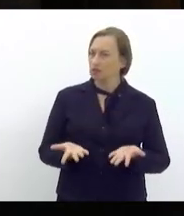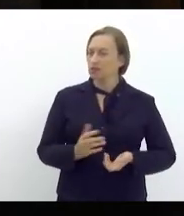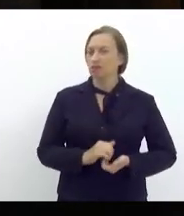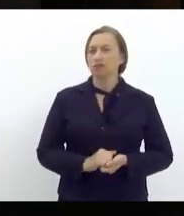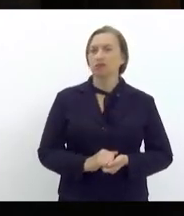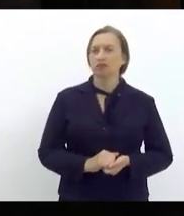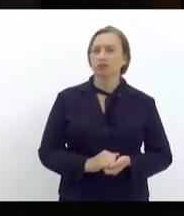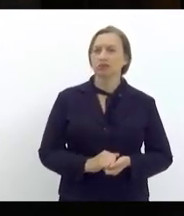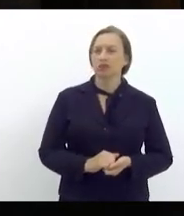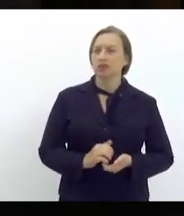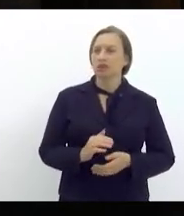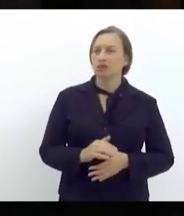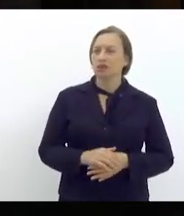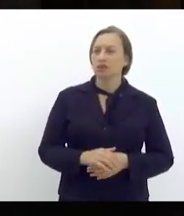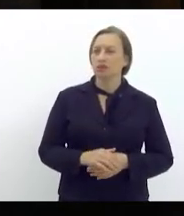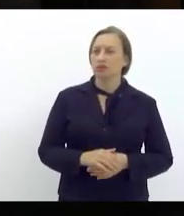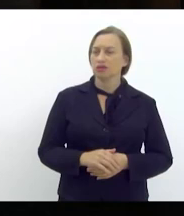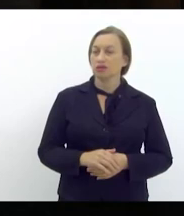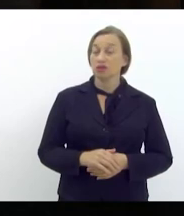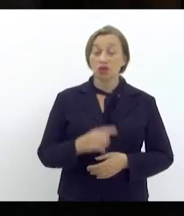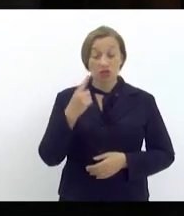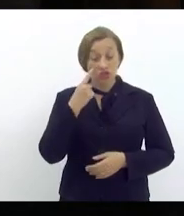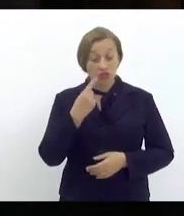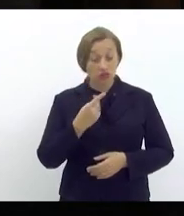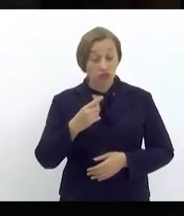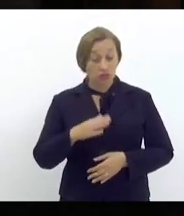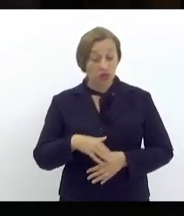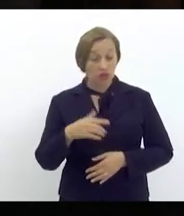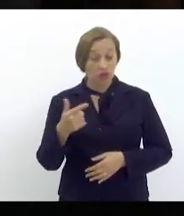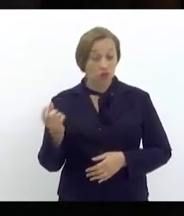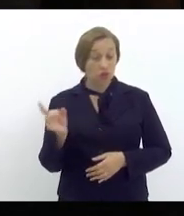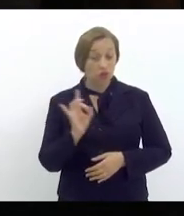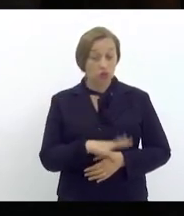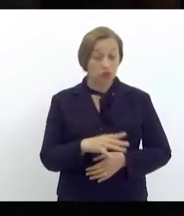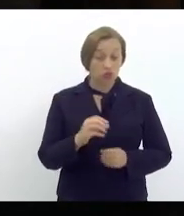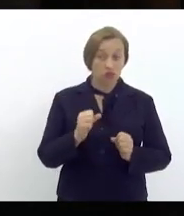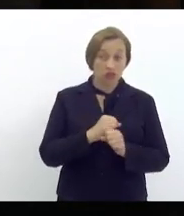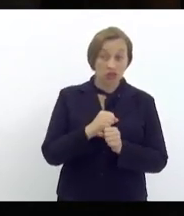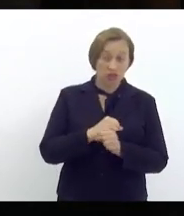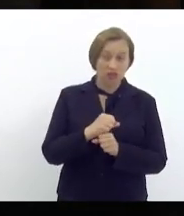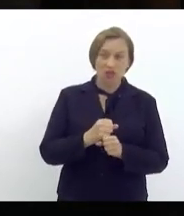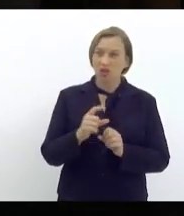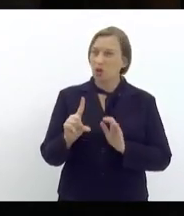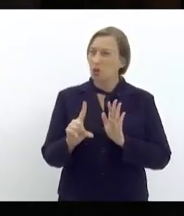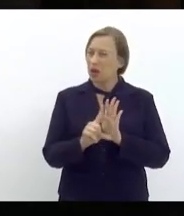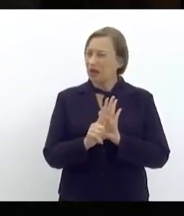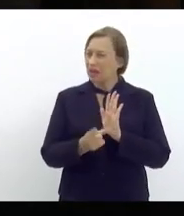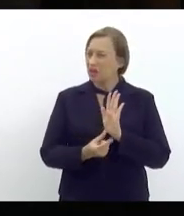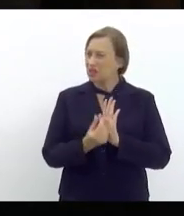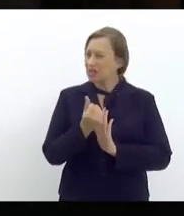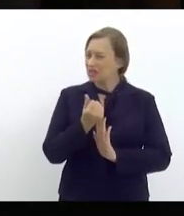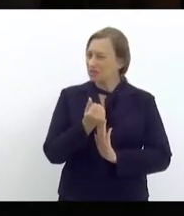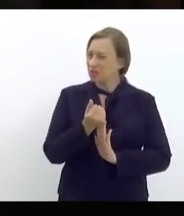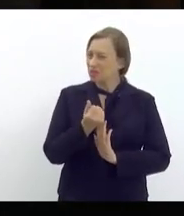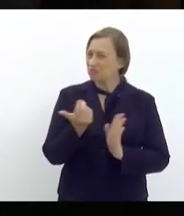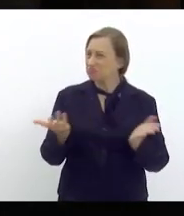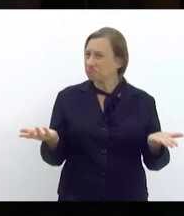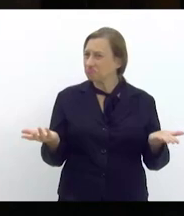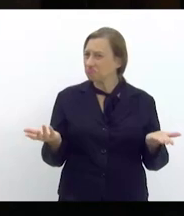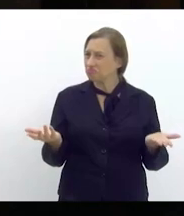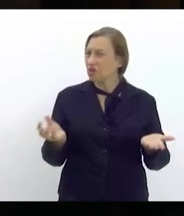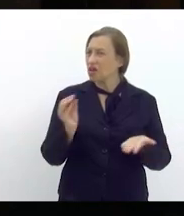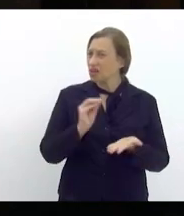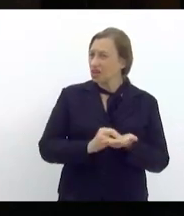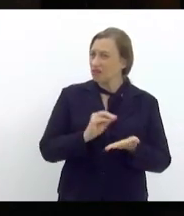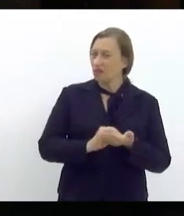mais do mesmo que a gente viu nos últimos anos é uma lei de diretrizes orçamentárias que